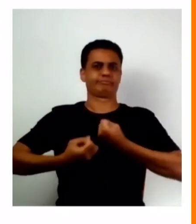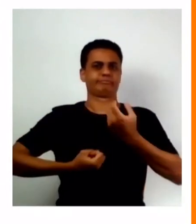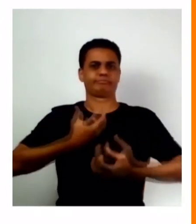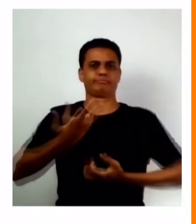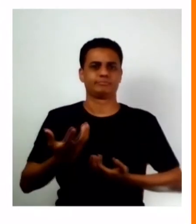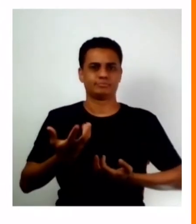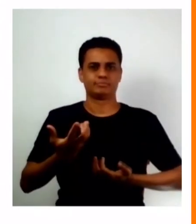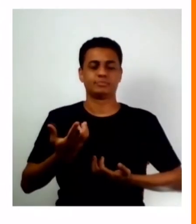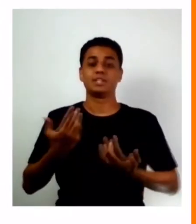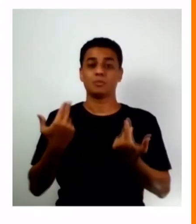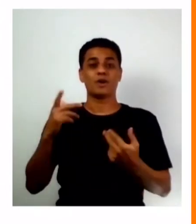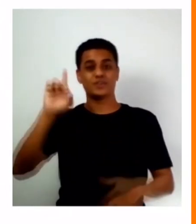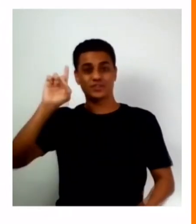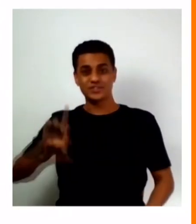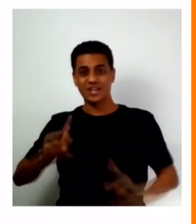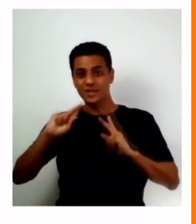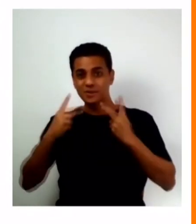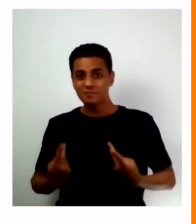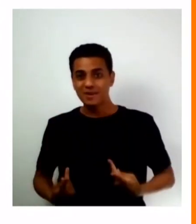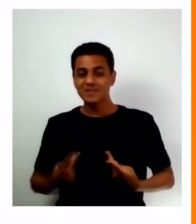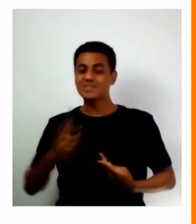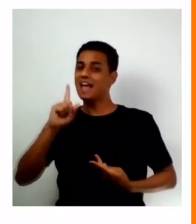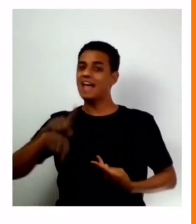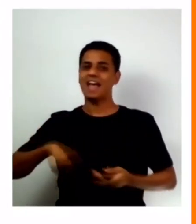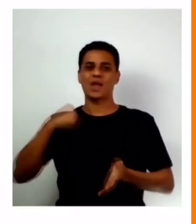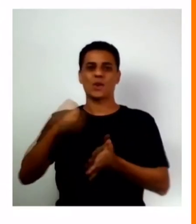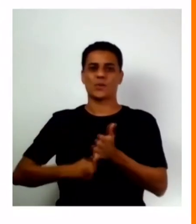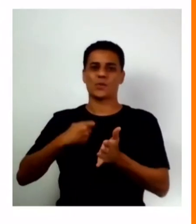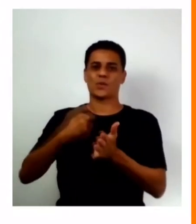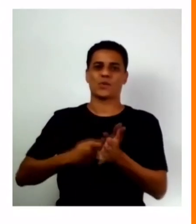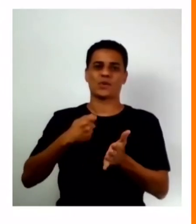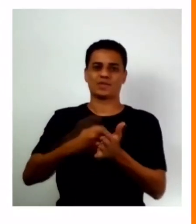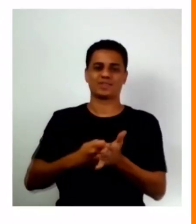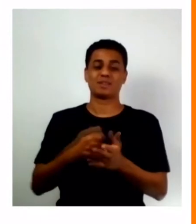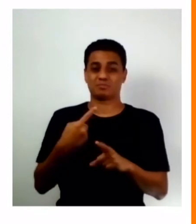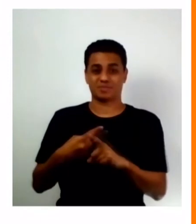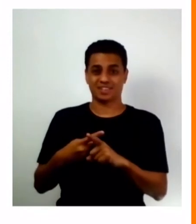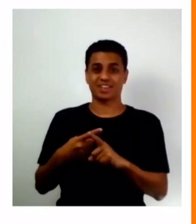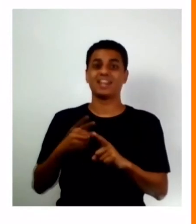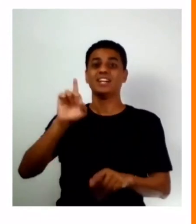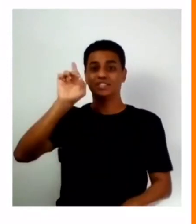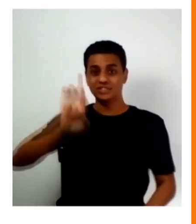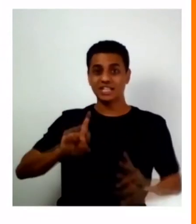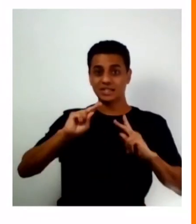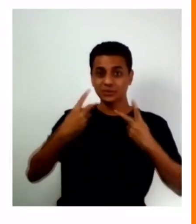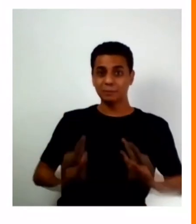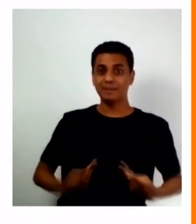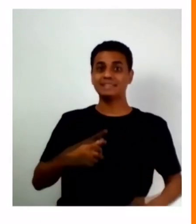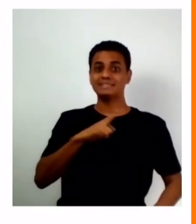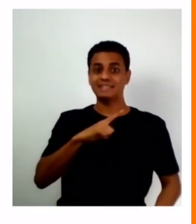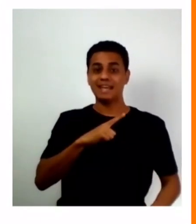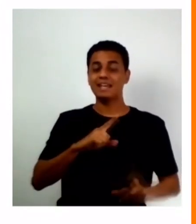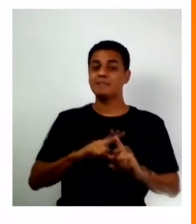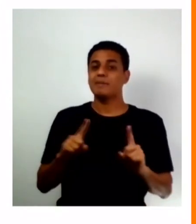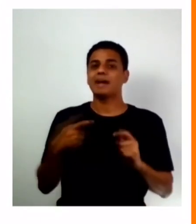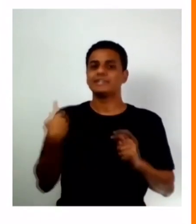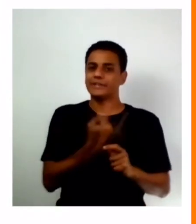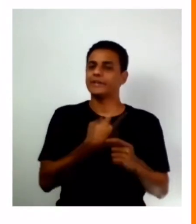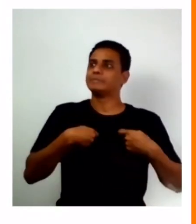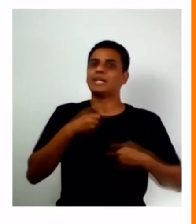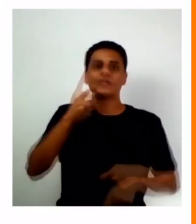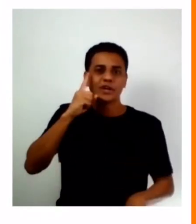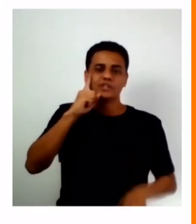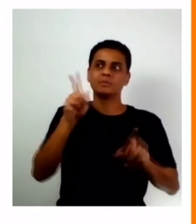É a os direitos humanos estão aqui, mas ainda se estão vulnerando. Então, aqui precisamos que isto haja uma luta e que se defenda